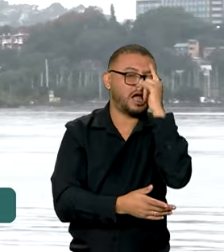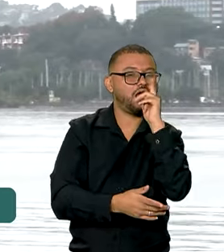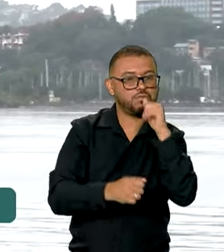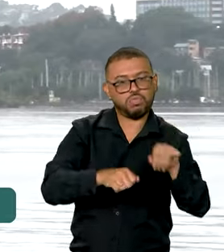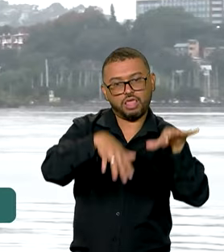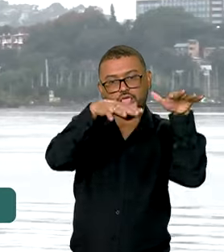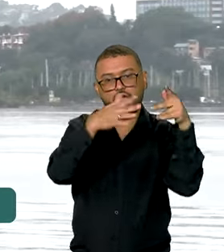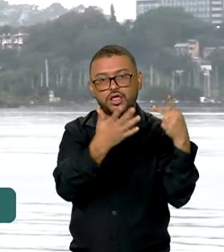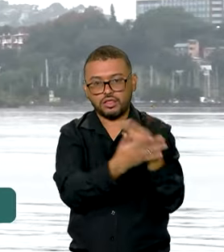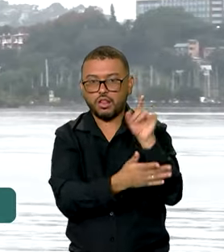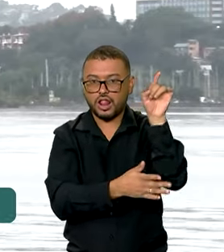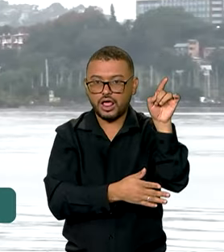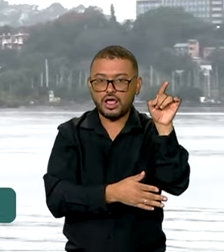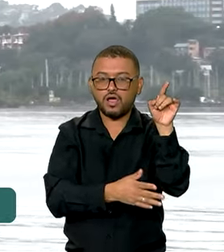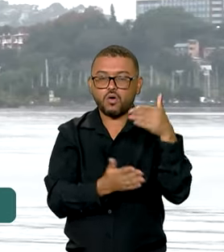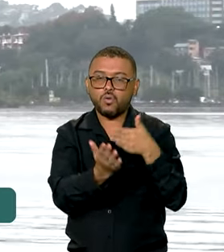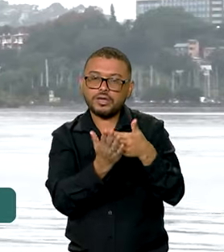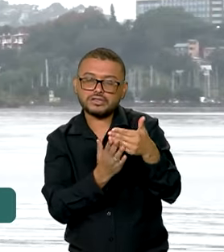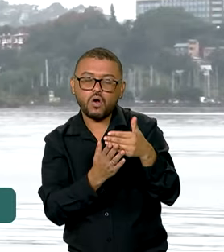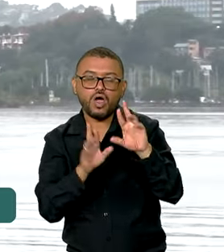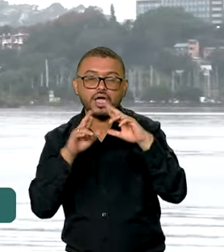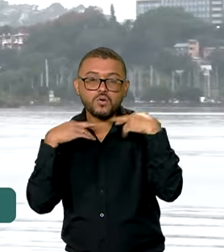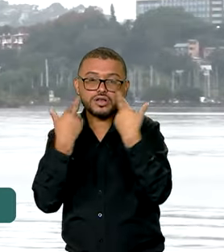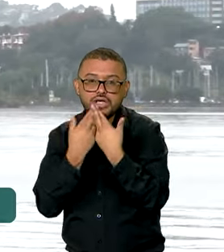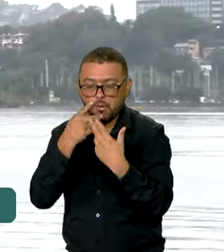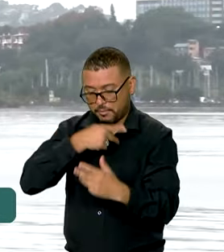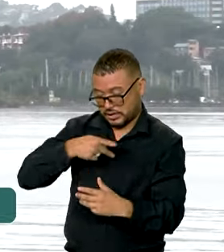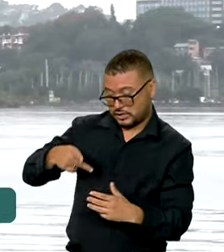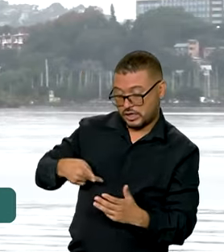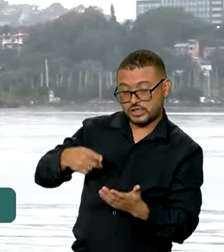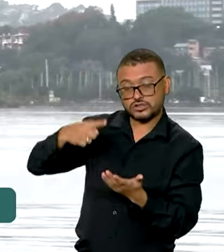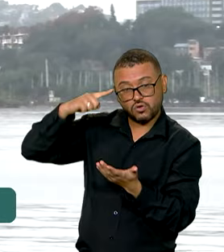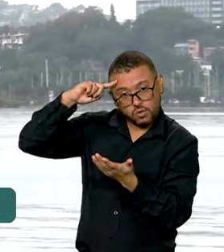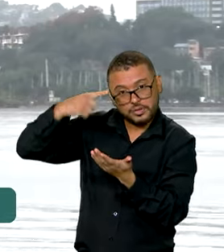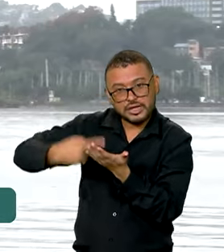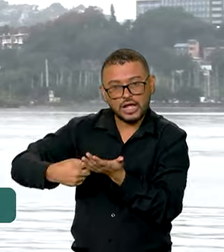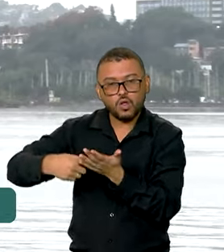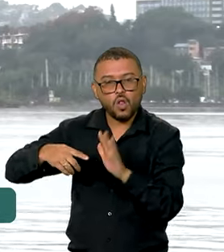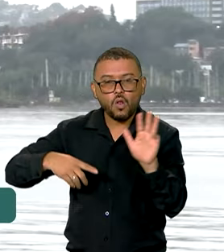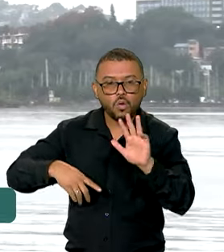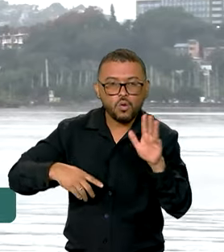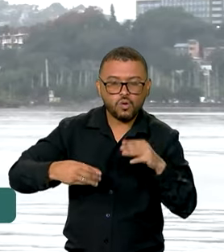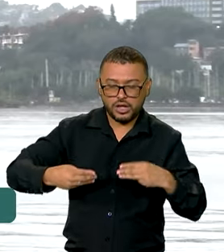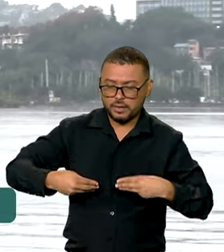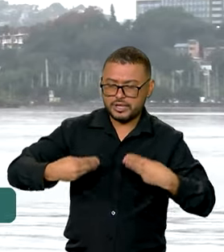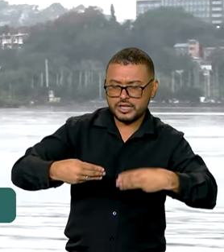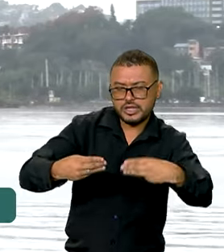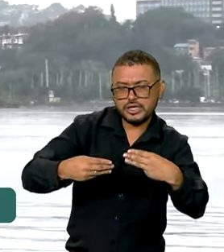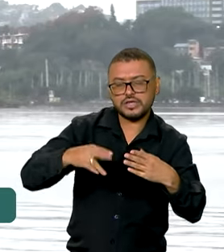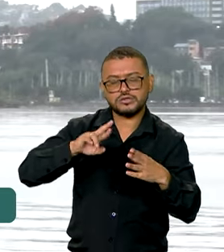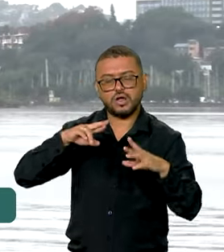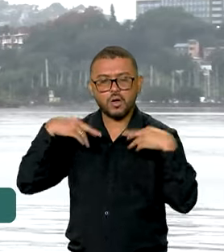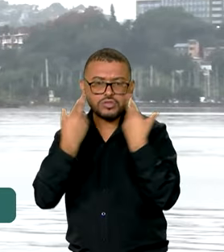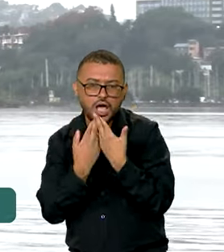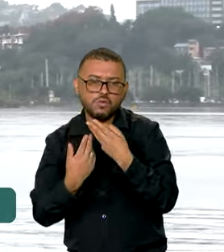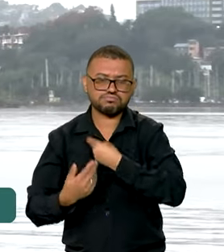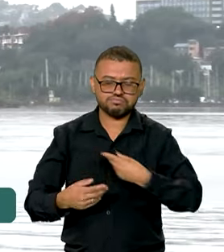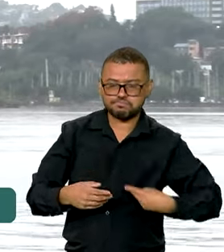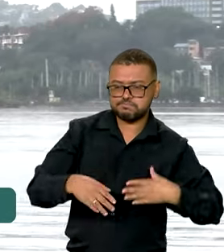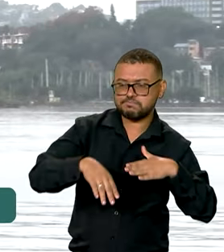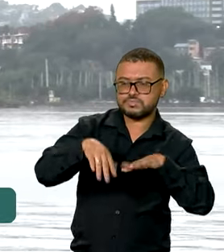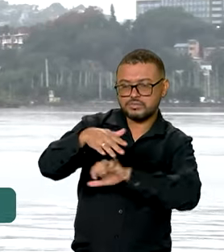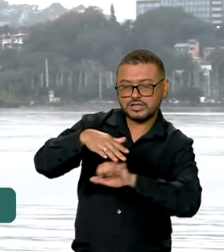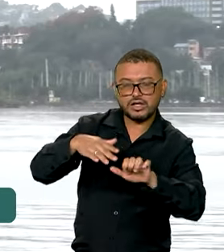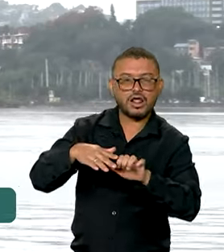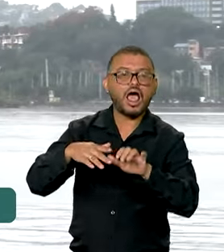enchentes. A iniciativa partiu de uma reunião realizada pelo presidente Lula com ministros e empresários do setor que, na